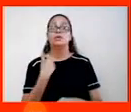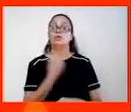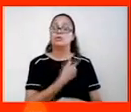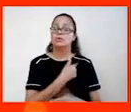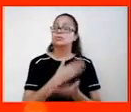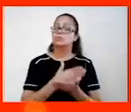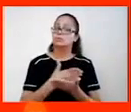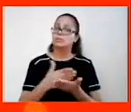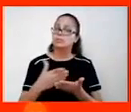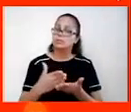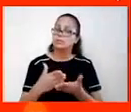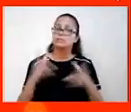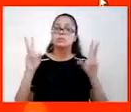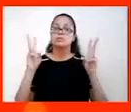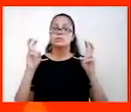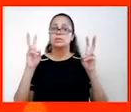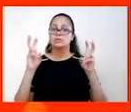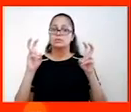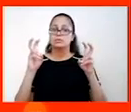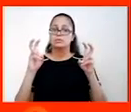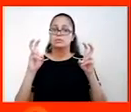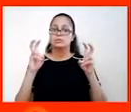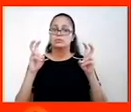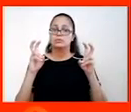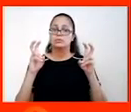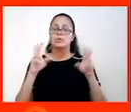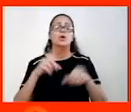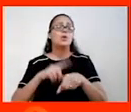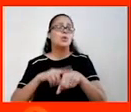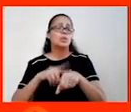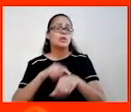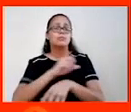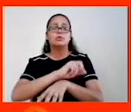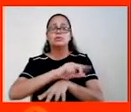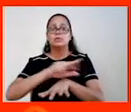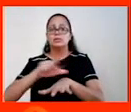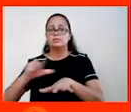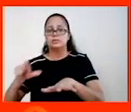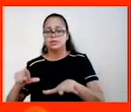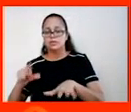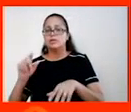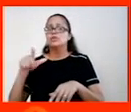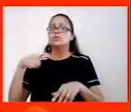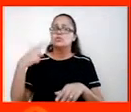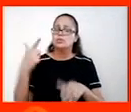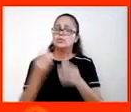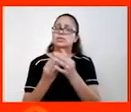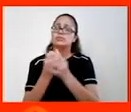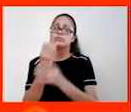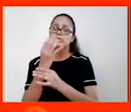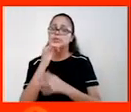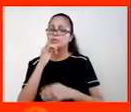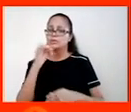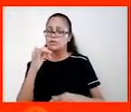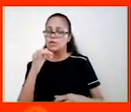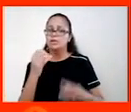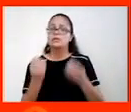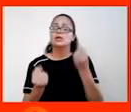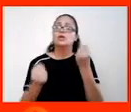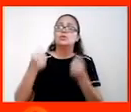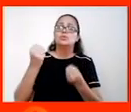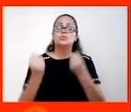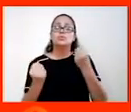Nós iniciamos então o assunto aí da era da diversidade, falando de outras fontes energéticas, né? Falamos aí dos